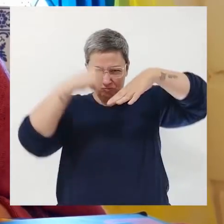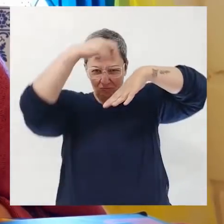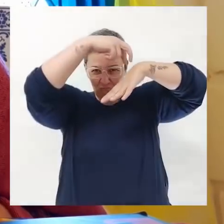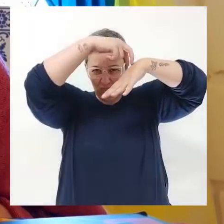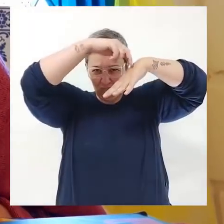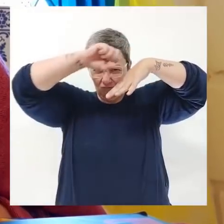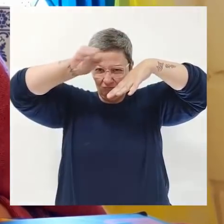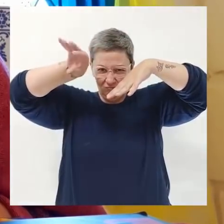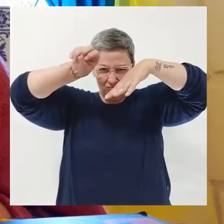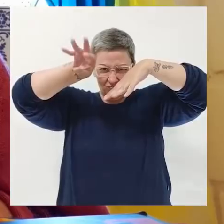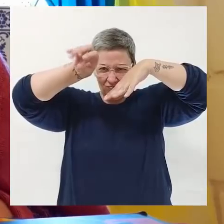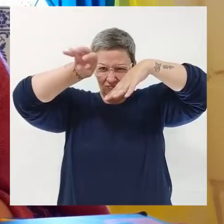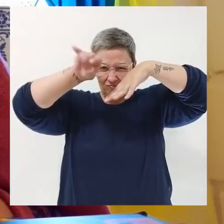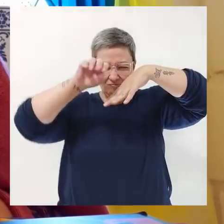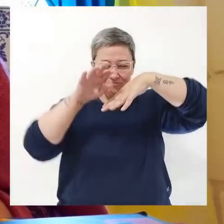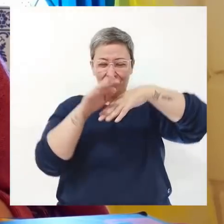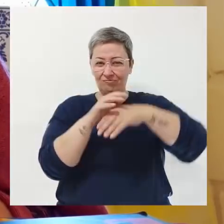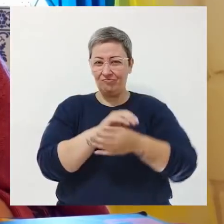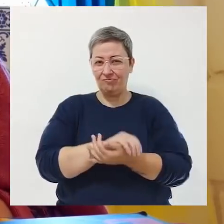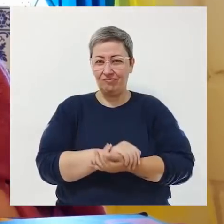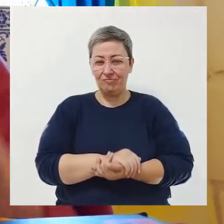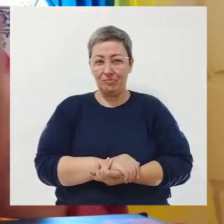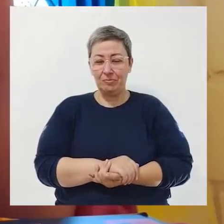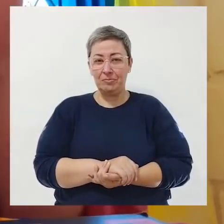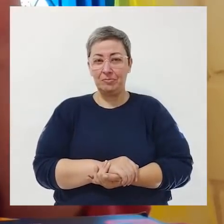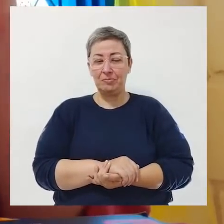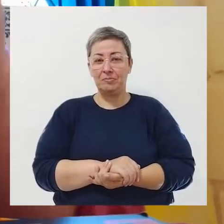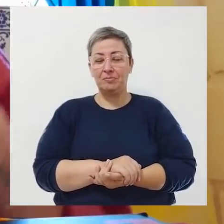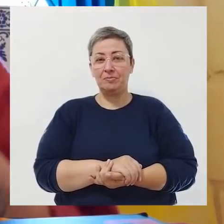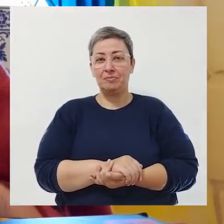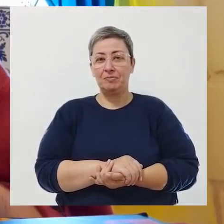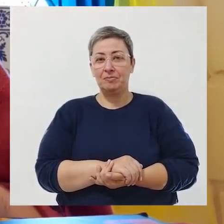Bicho papão, sai de cima do